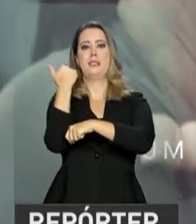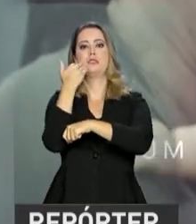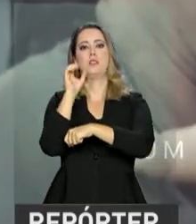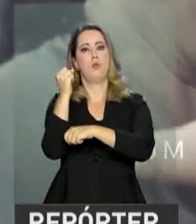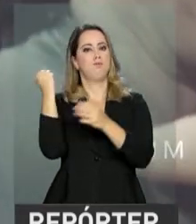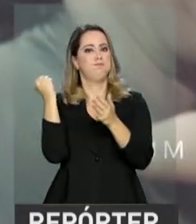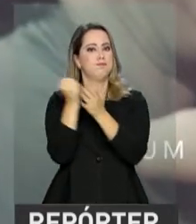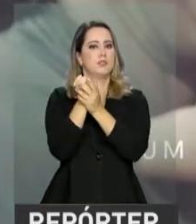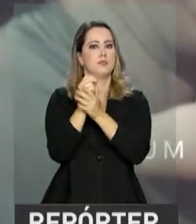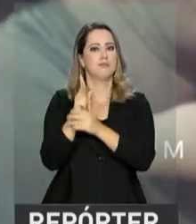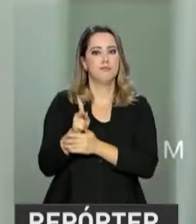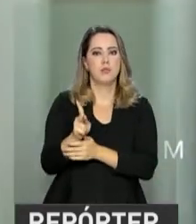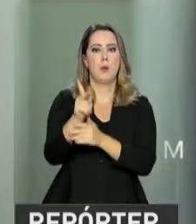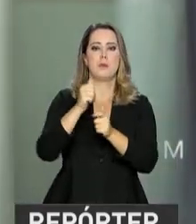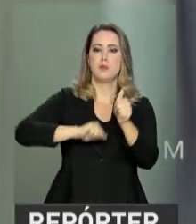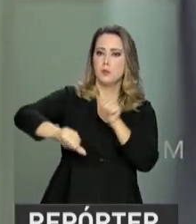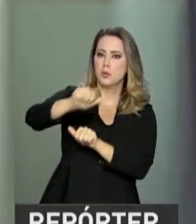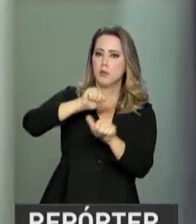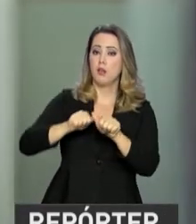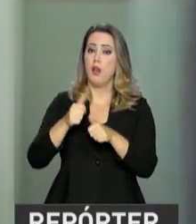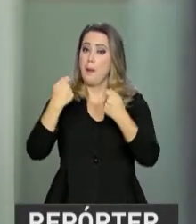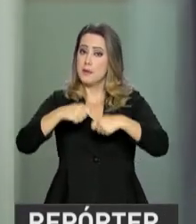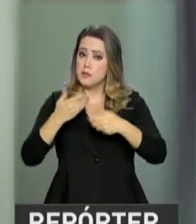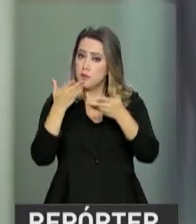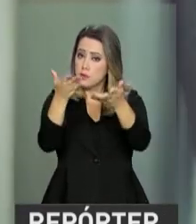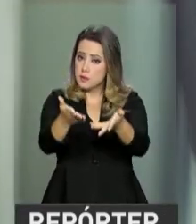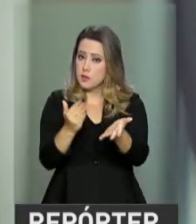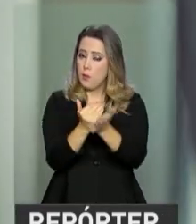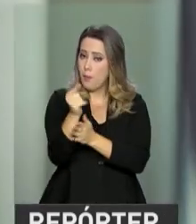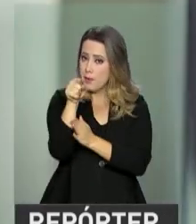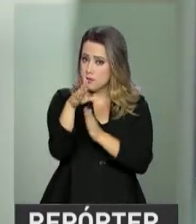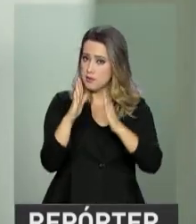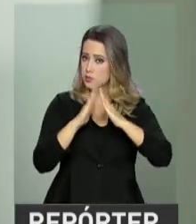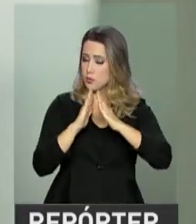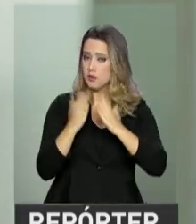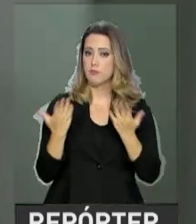mudarmos essa realidade, precisamos de você. E a mudança começa pela sua casa.